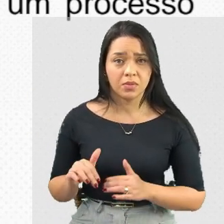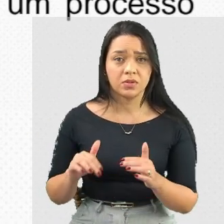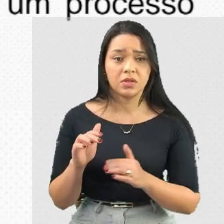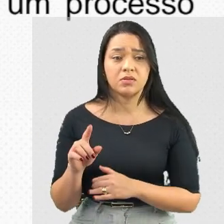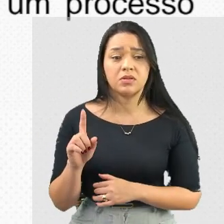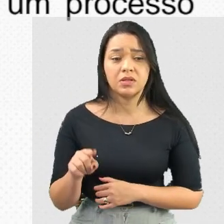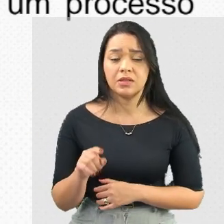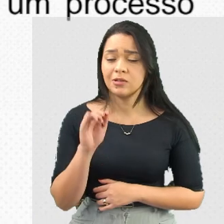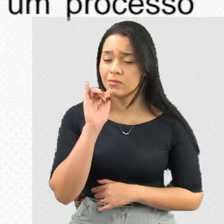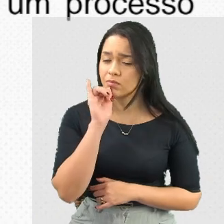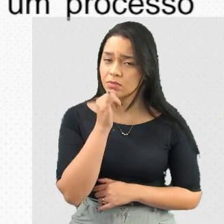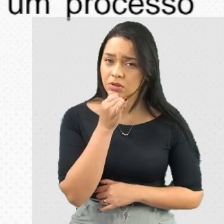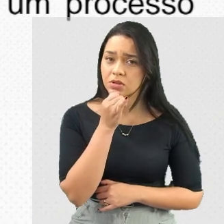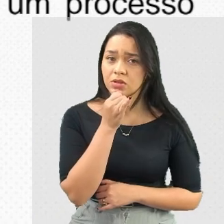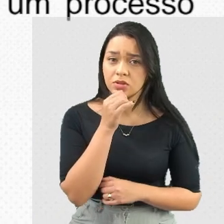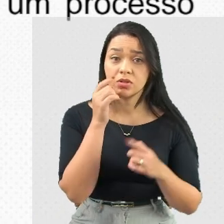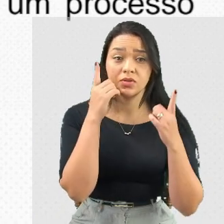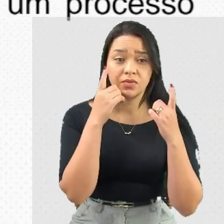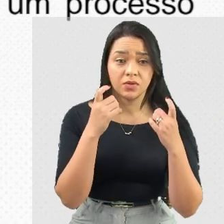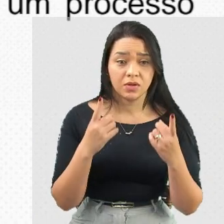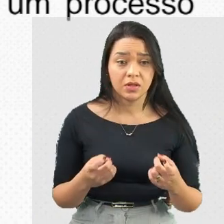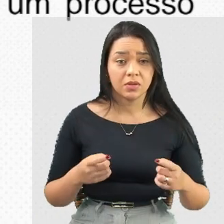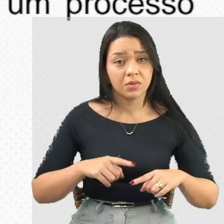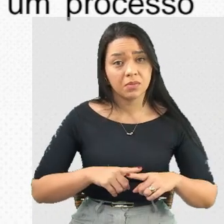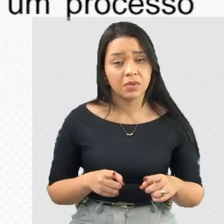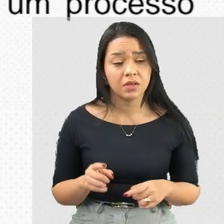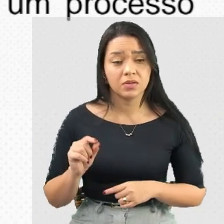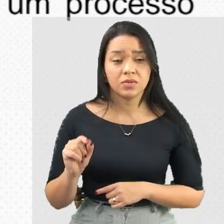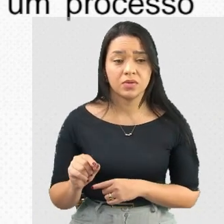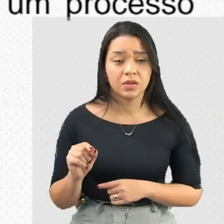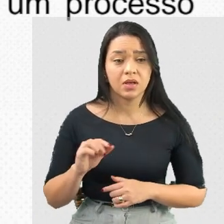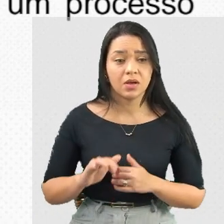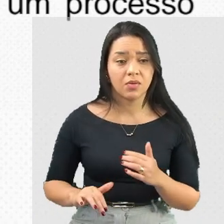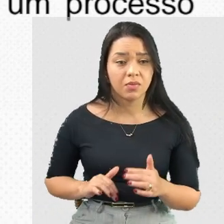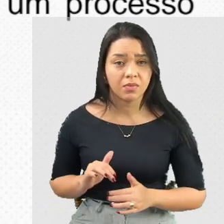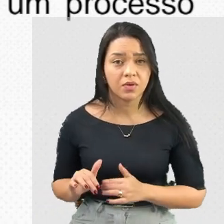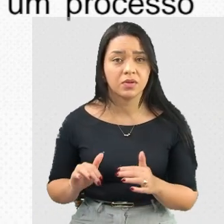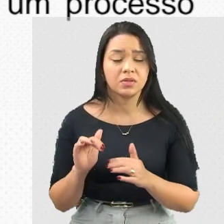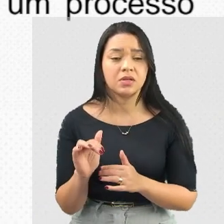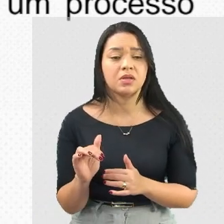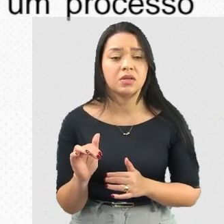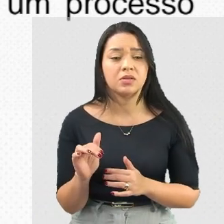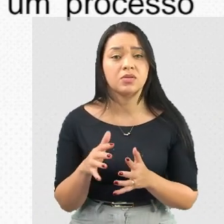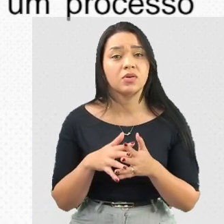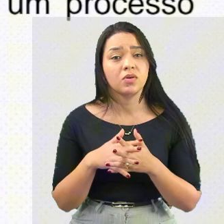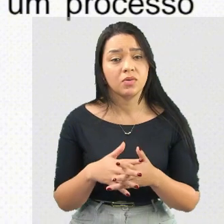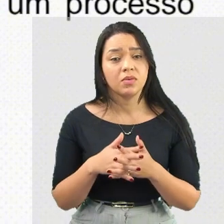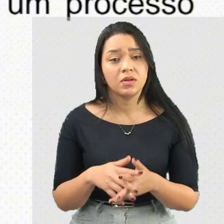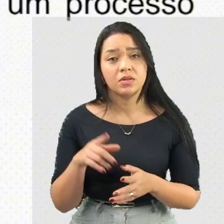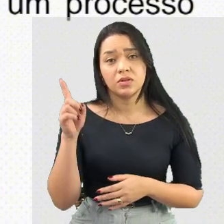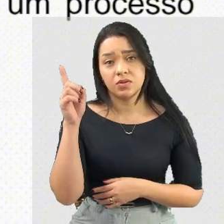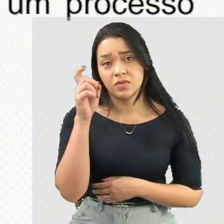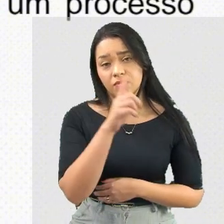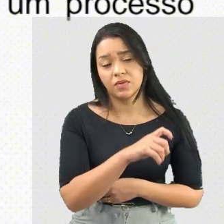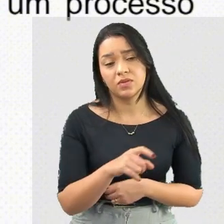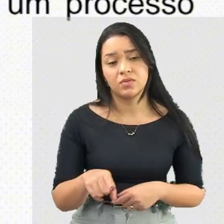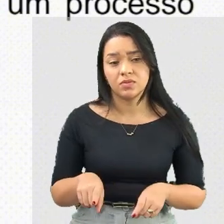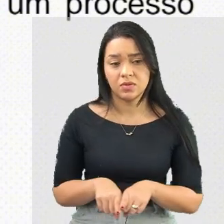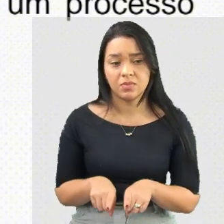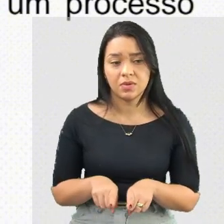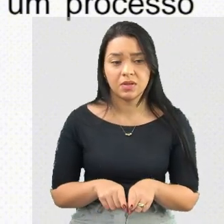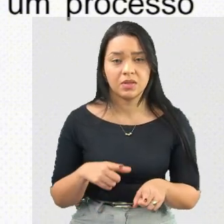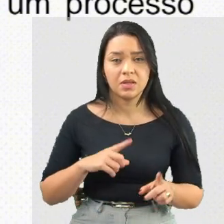muito lamentável, é muito violento, mas infelizmente isso é um processo complexo e muito difícil de ser combatido, né? Que tem a ver